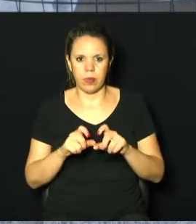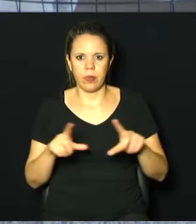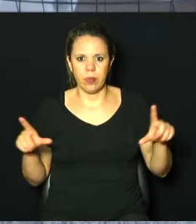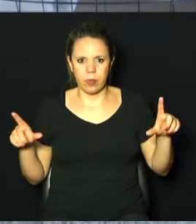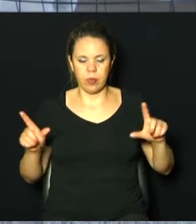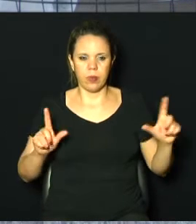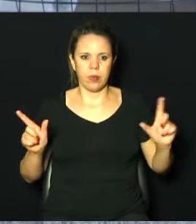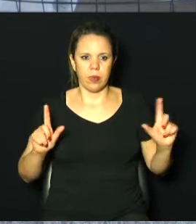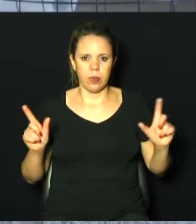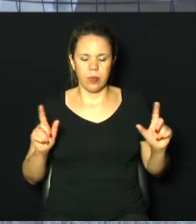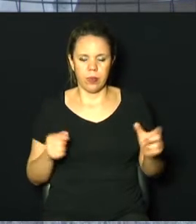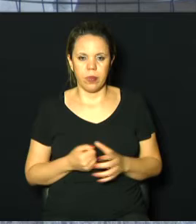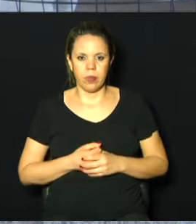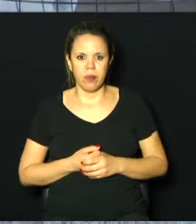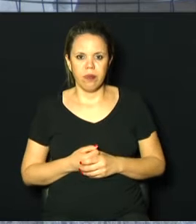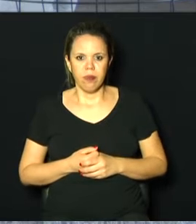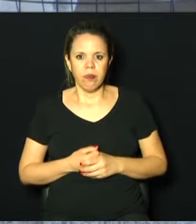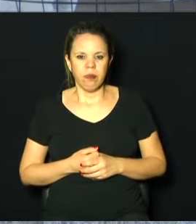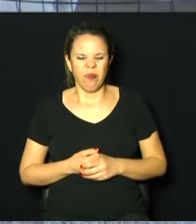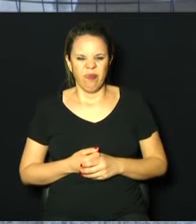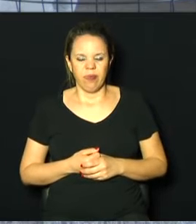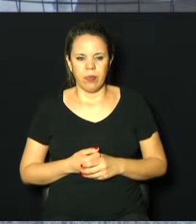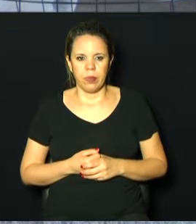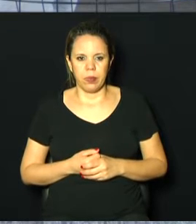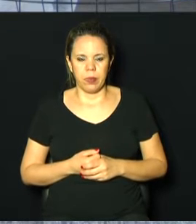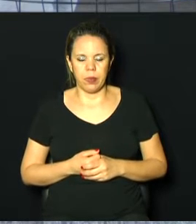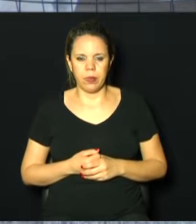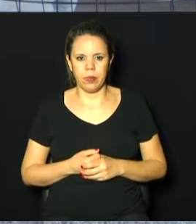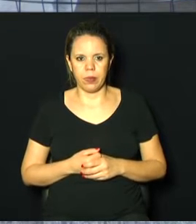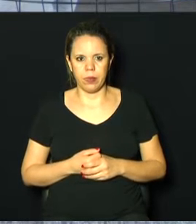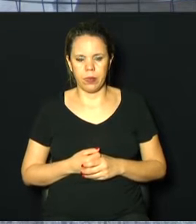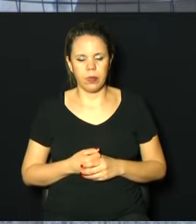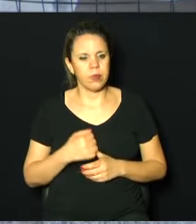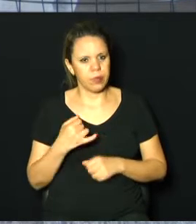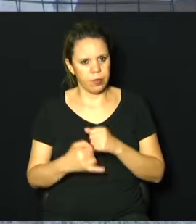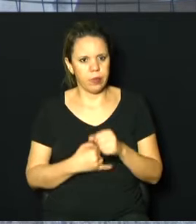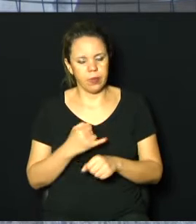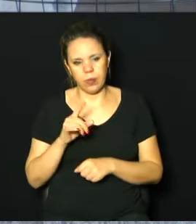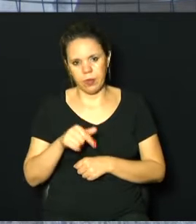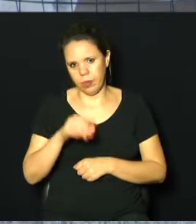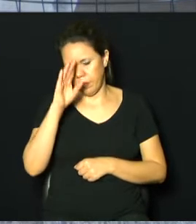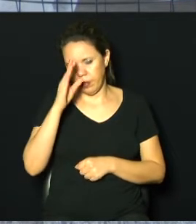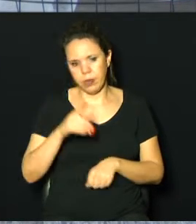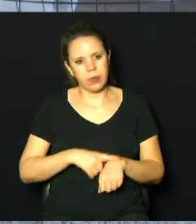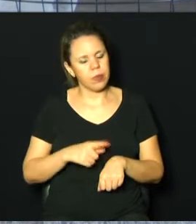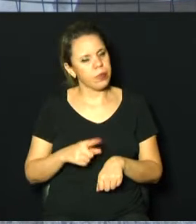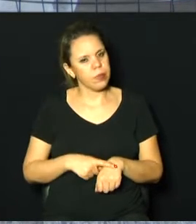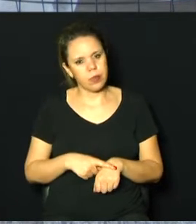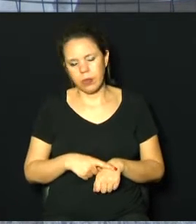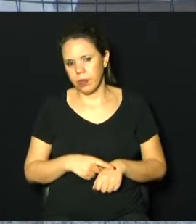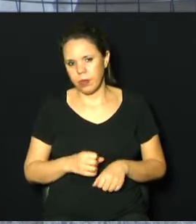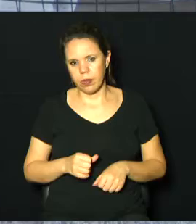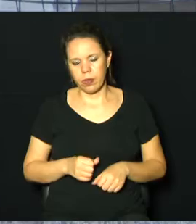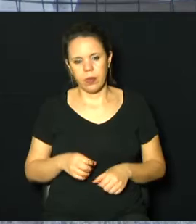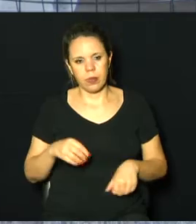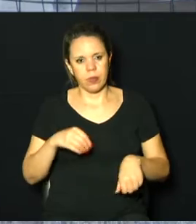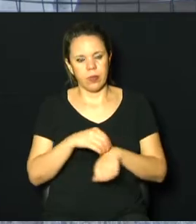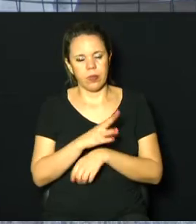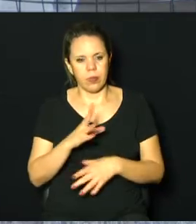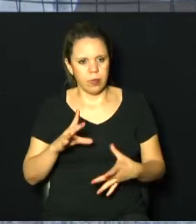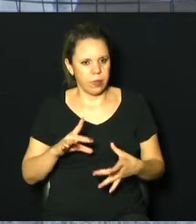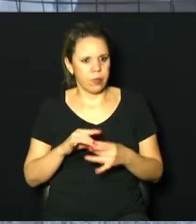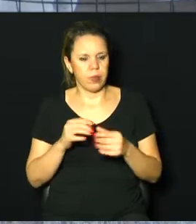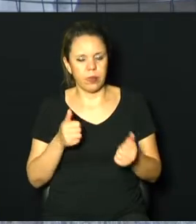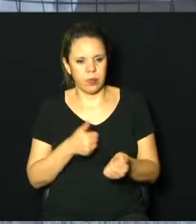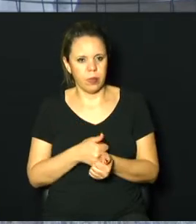do computador. Isso, para colocar. Então, assim, ele tem essa questão online tem sido fundamental nesse momento para nos trazer um